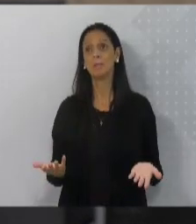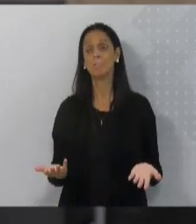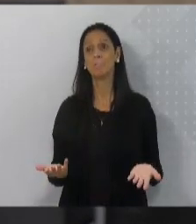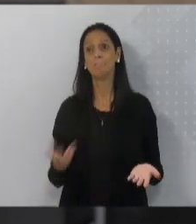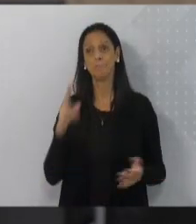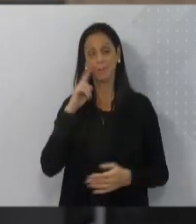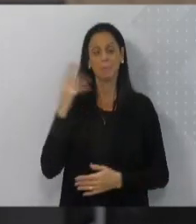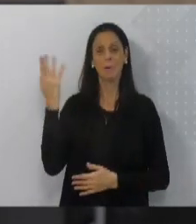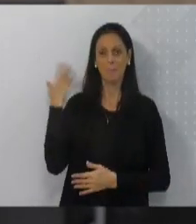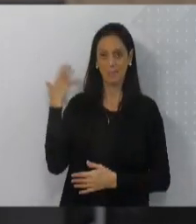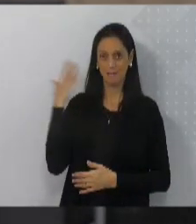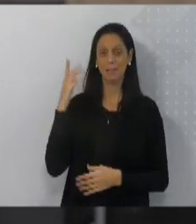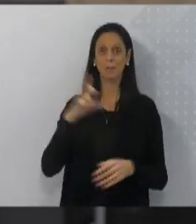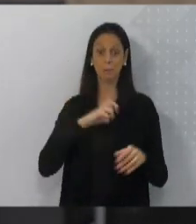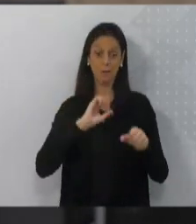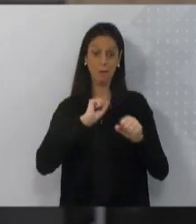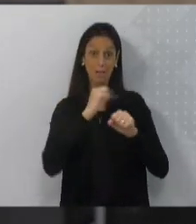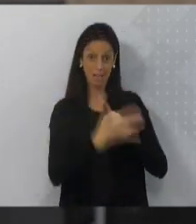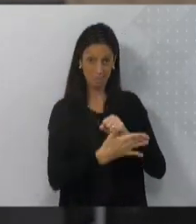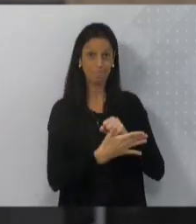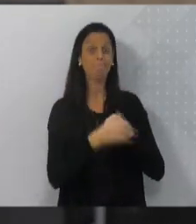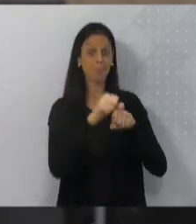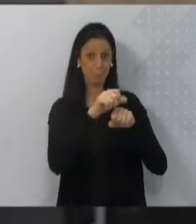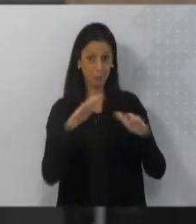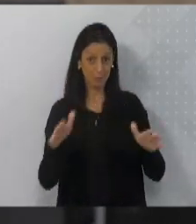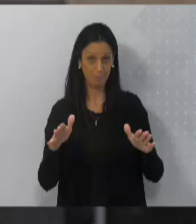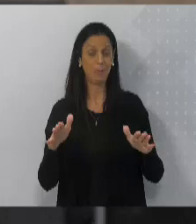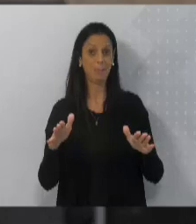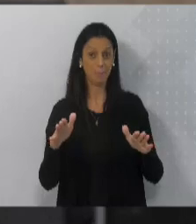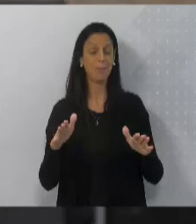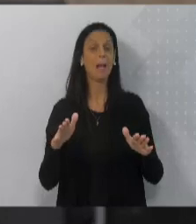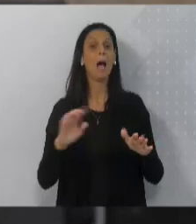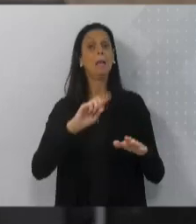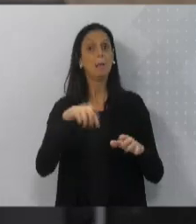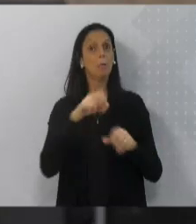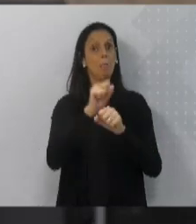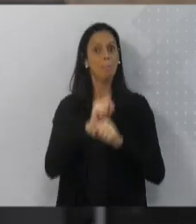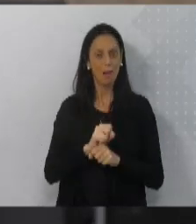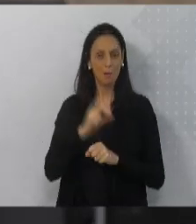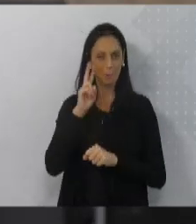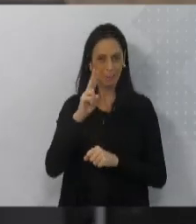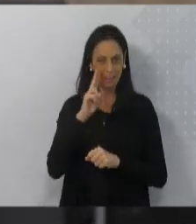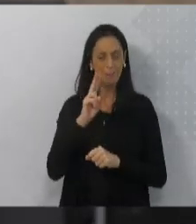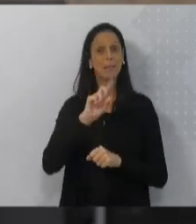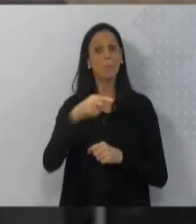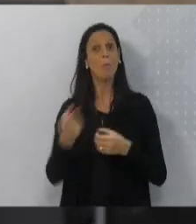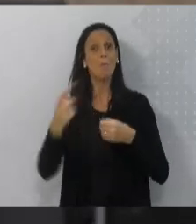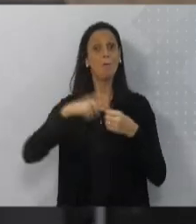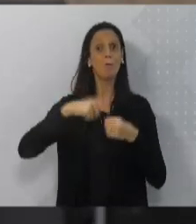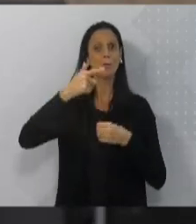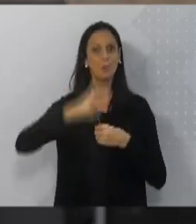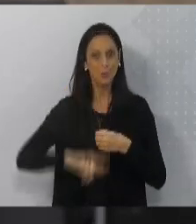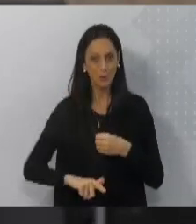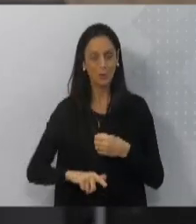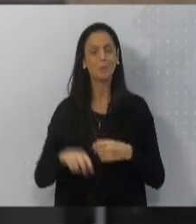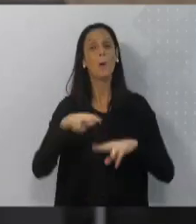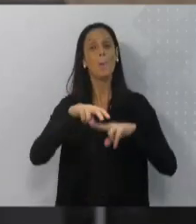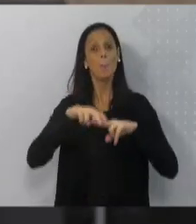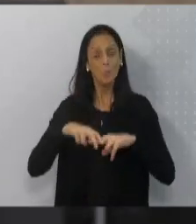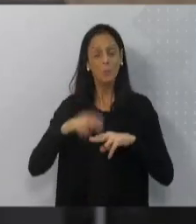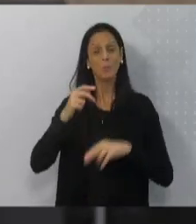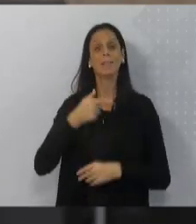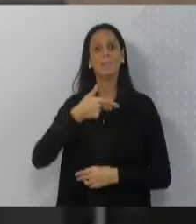desde que terminou a pandemia, foi o momento que a gente mais viu público, né? Ontem foi lembrando as festas